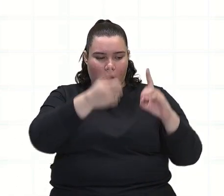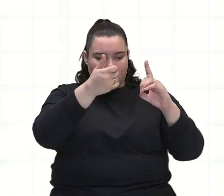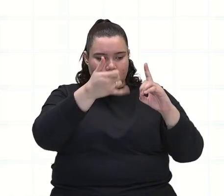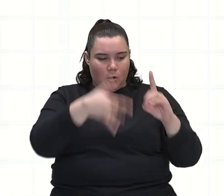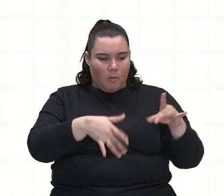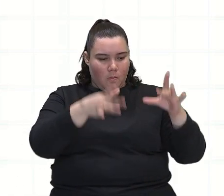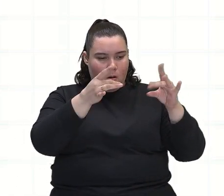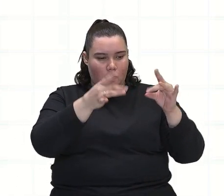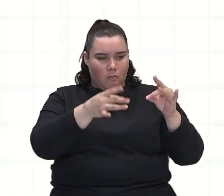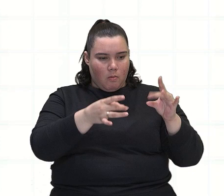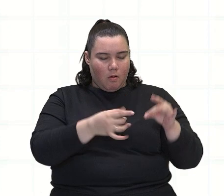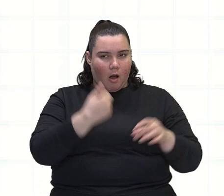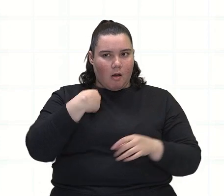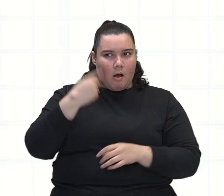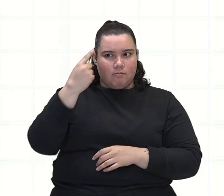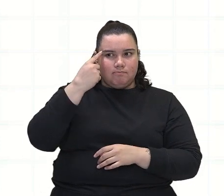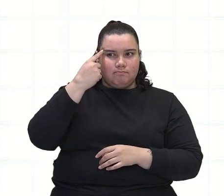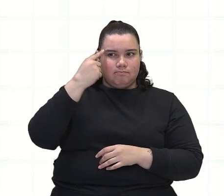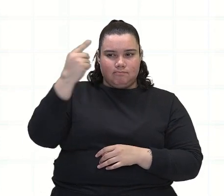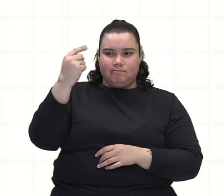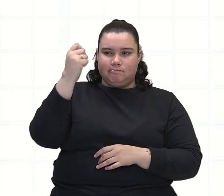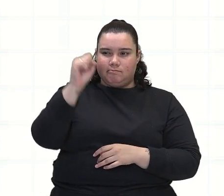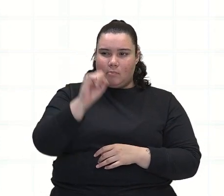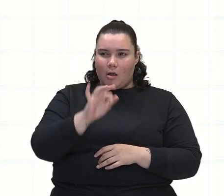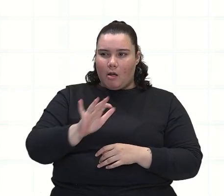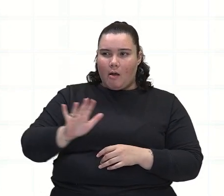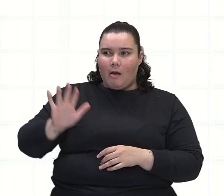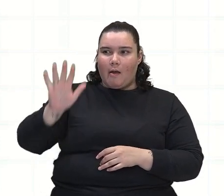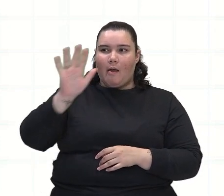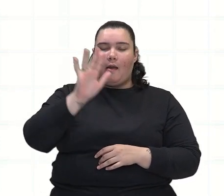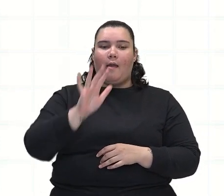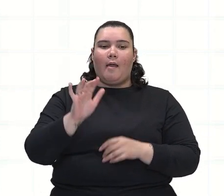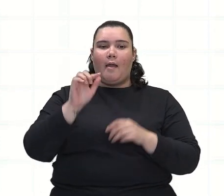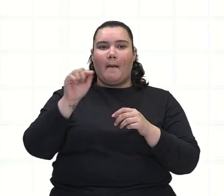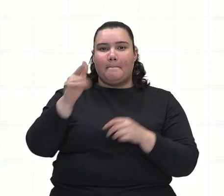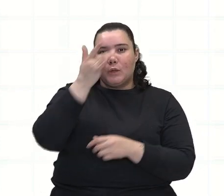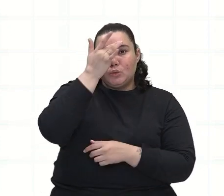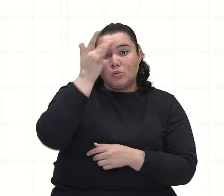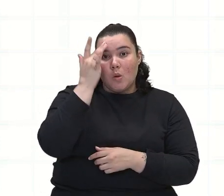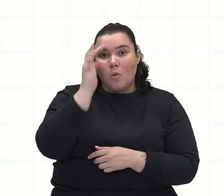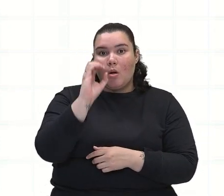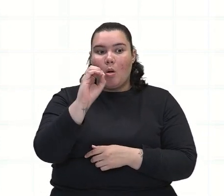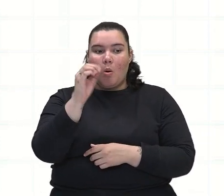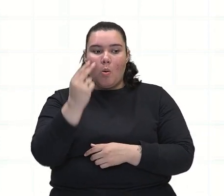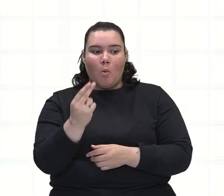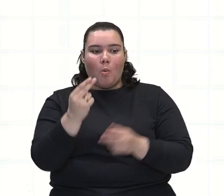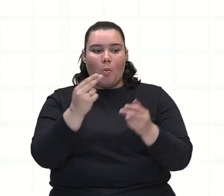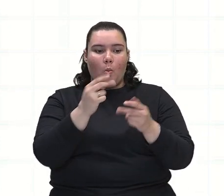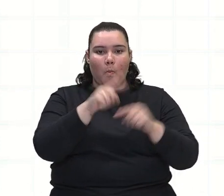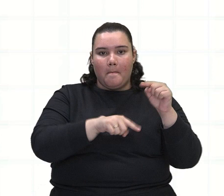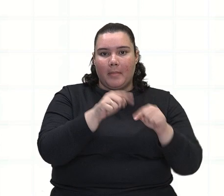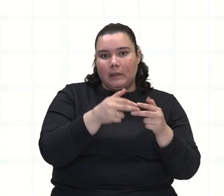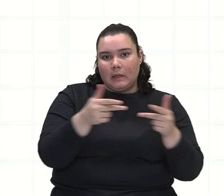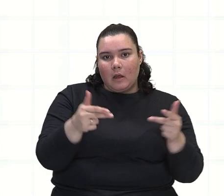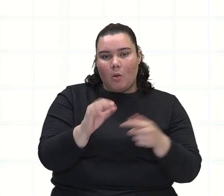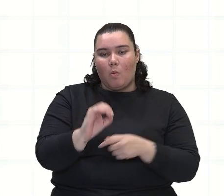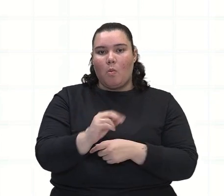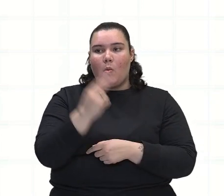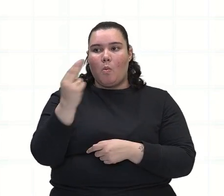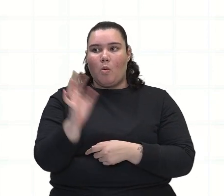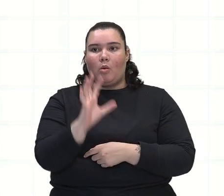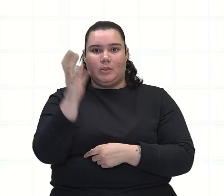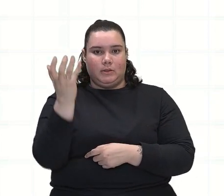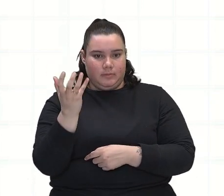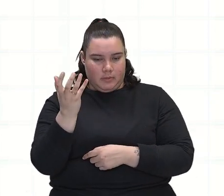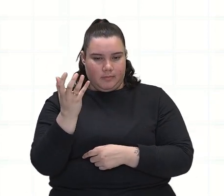visualize, enxergue aquele objeto, aquela pessoa, aquele evento, aquele fato descrito. E é descrito